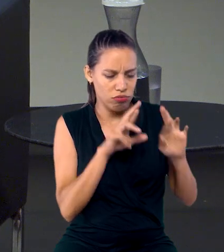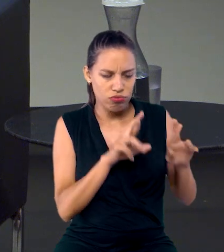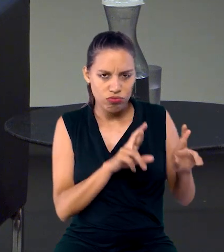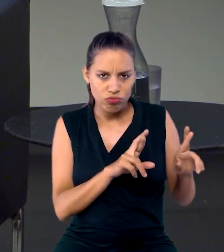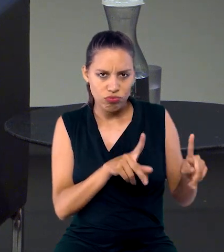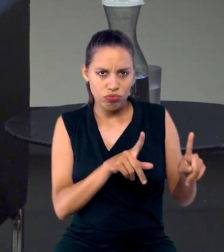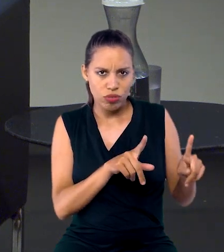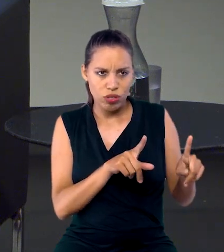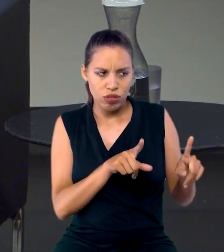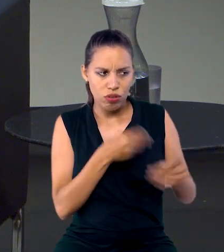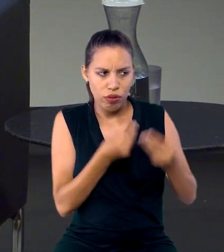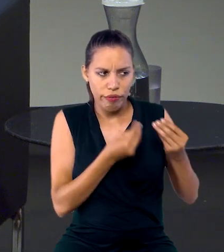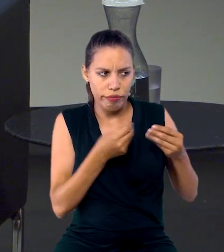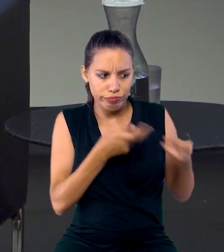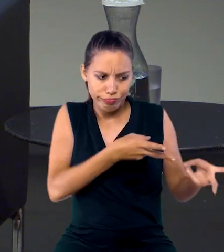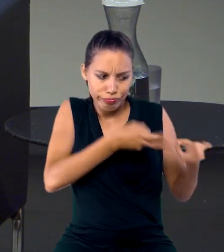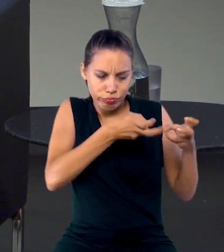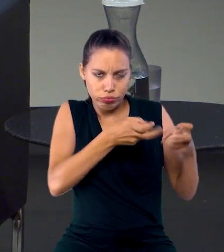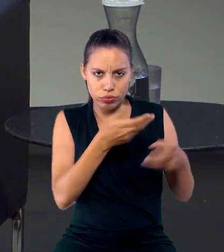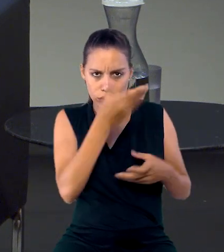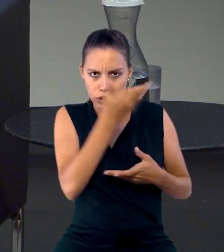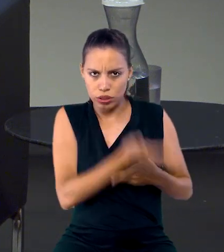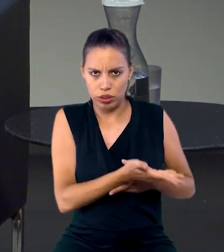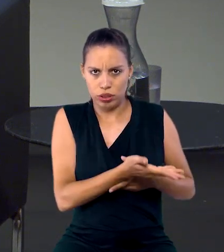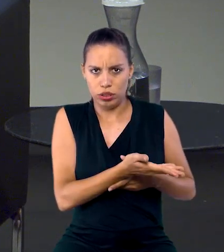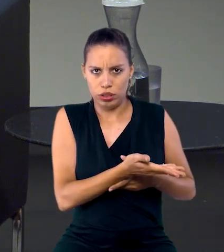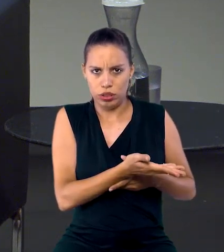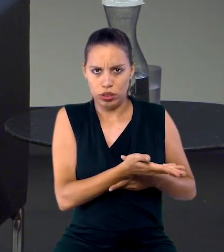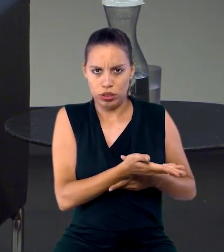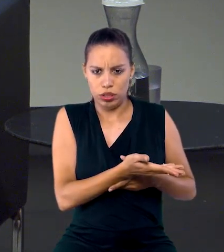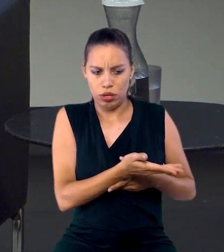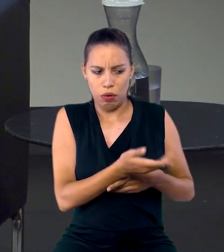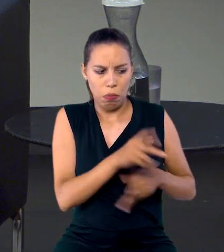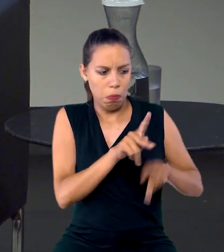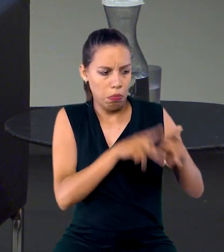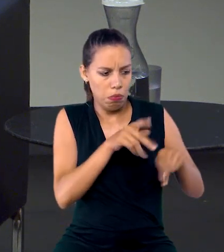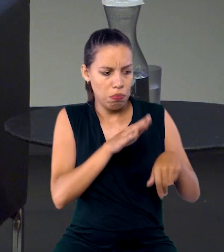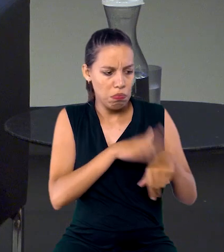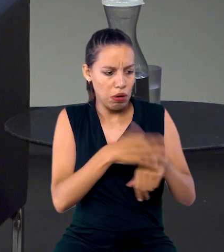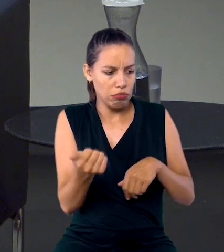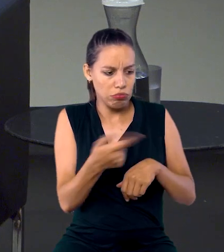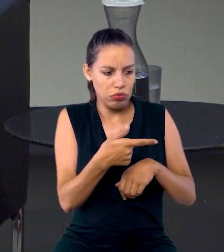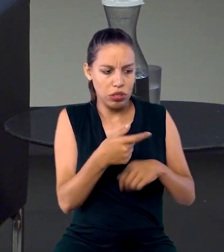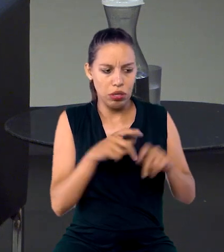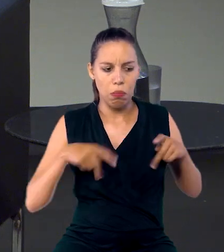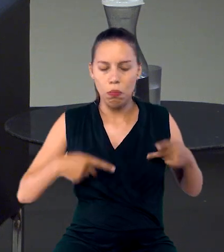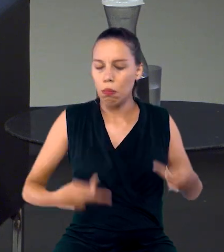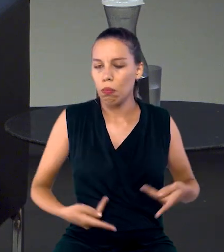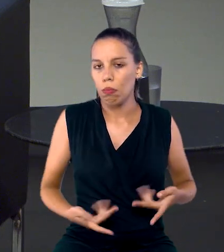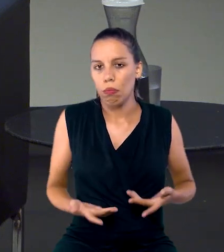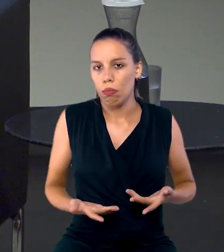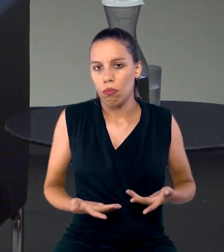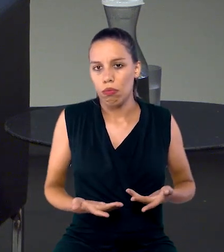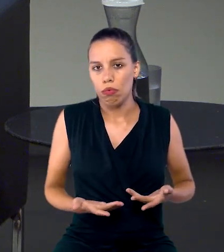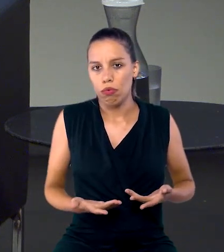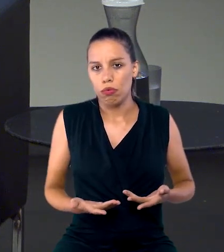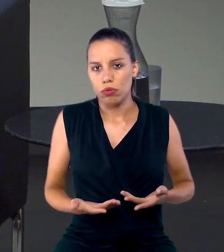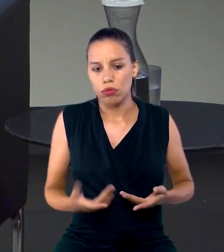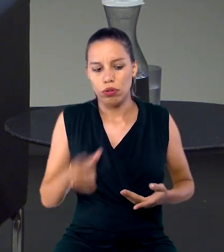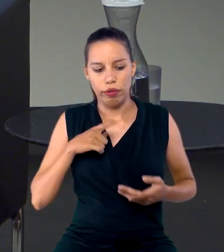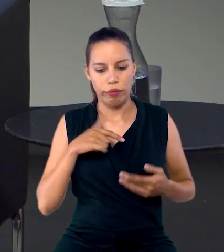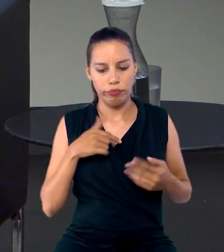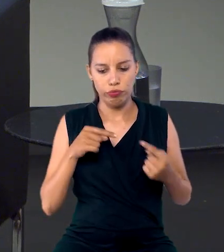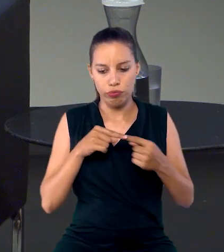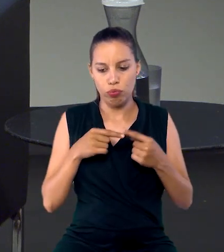muito além da língua, como se escuta povos mais que humanos tão diferentes, que têm um